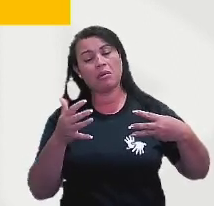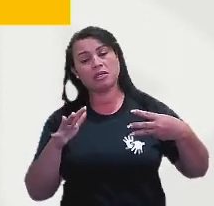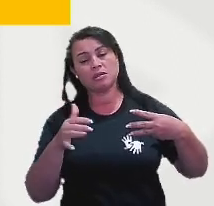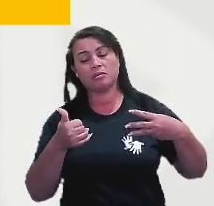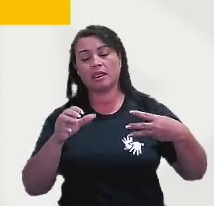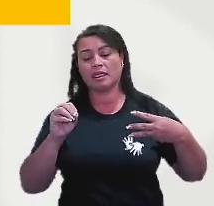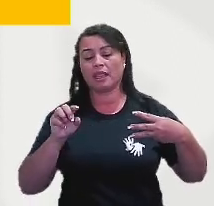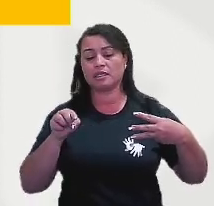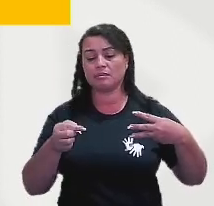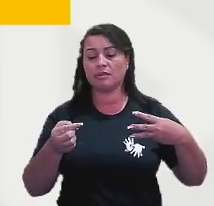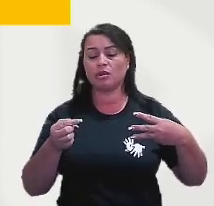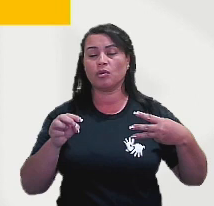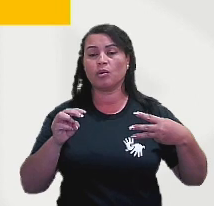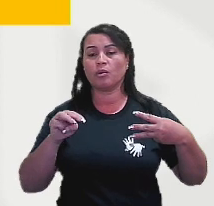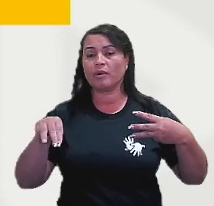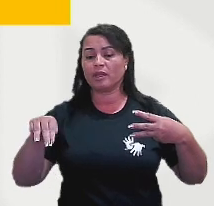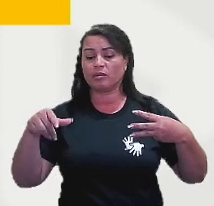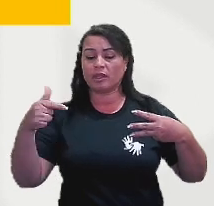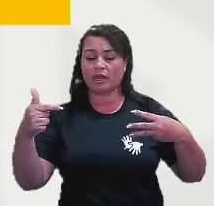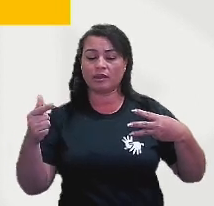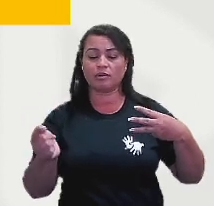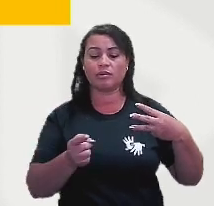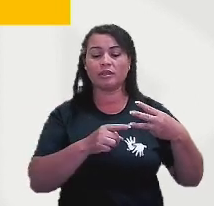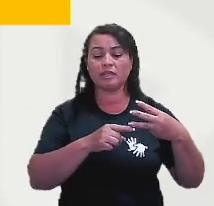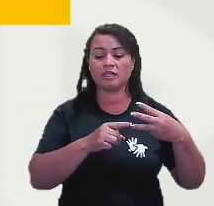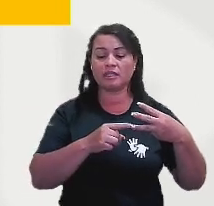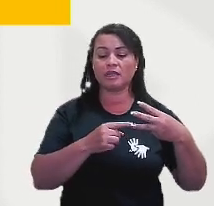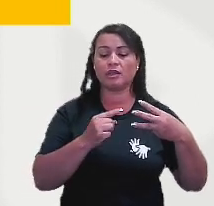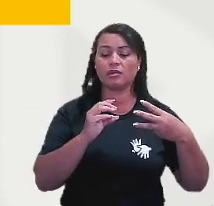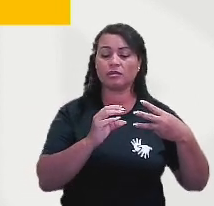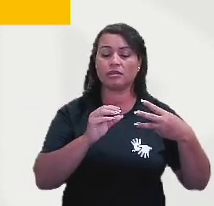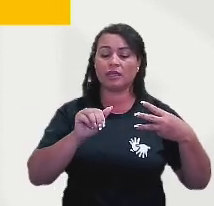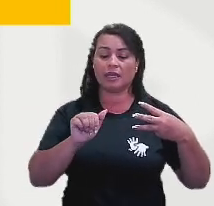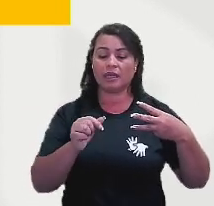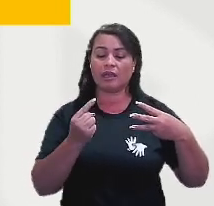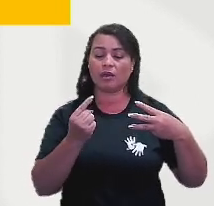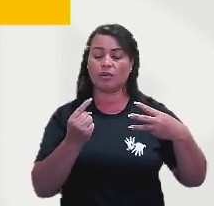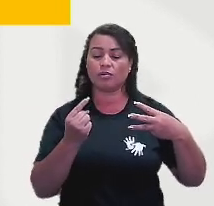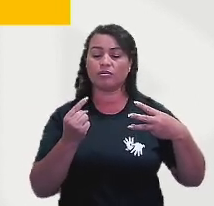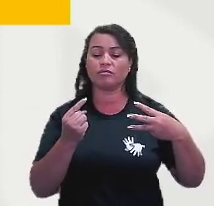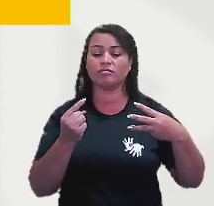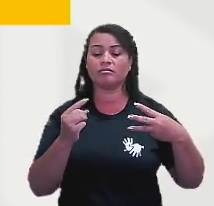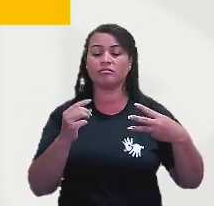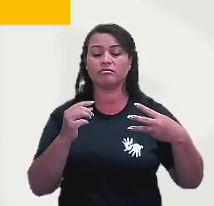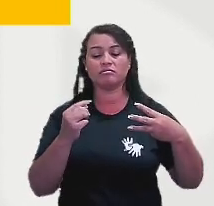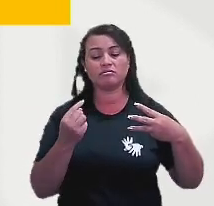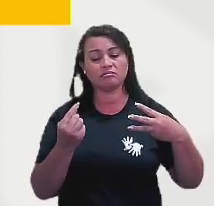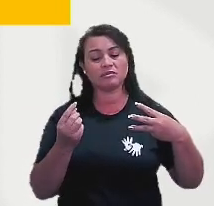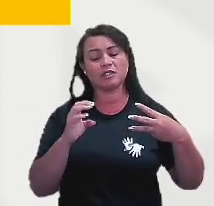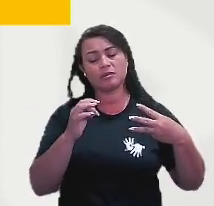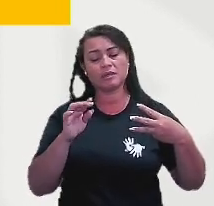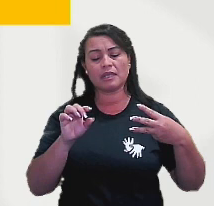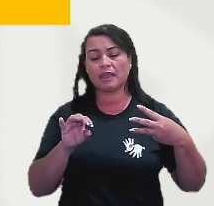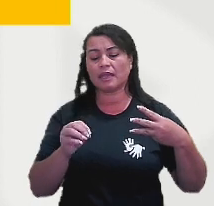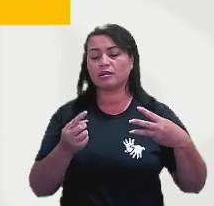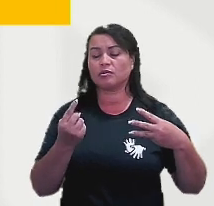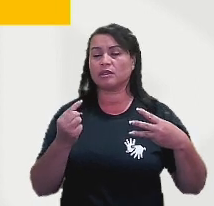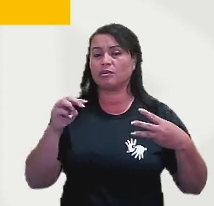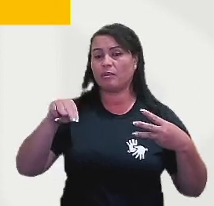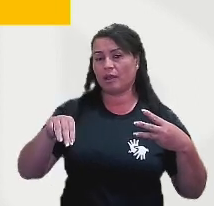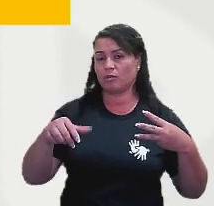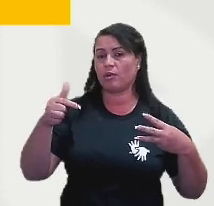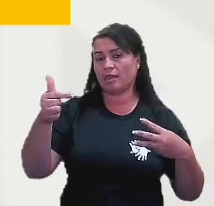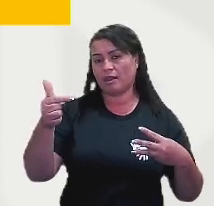ares ou 10.000 metros quadrados. E um centiare, 1 centésimo de are, que é a mesma coisa que 1